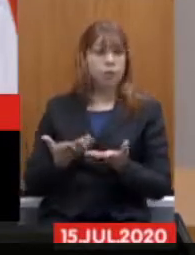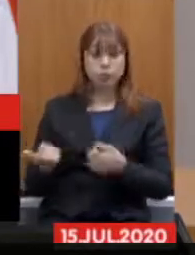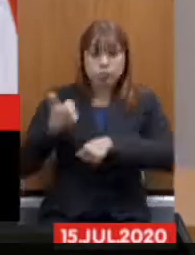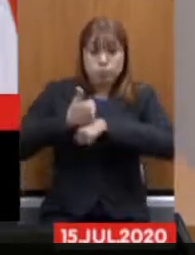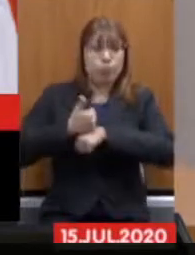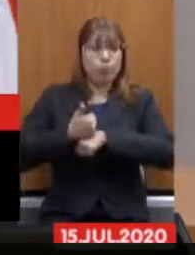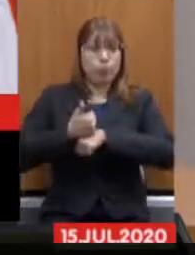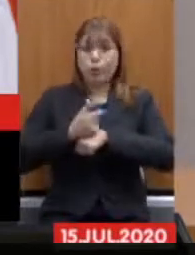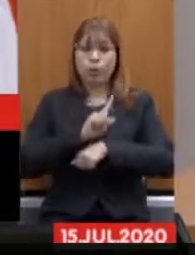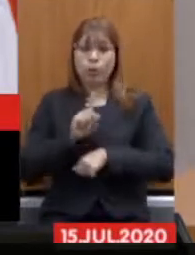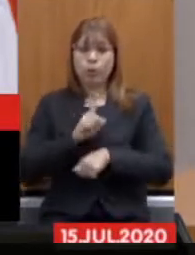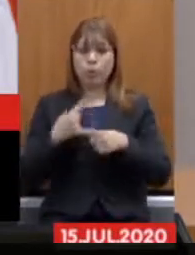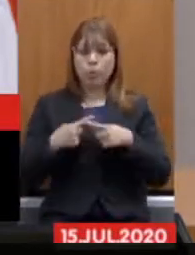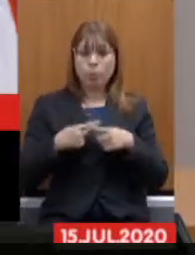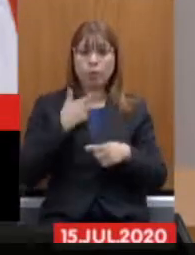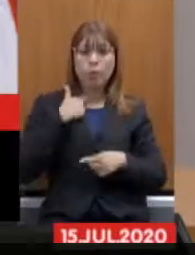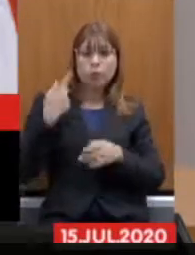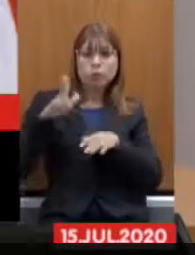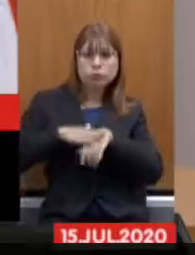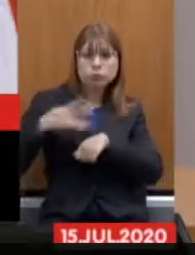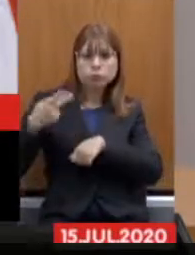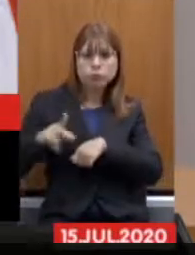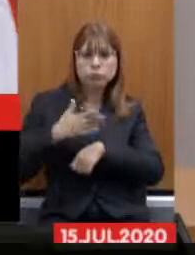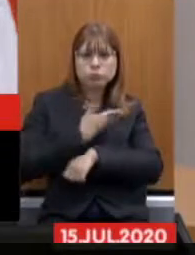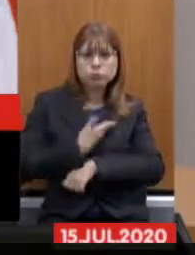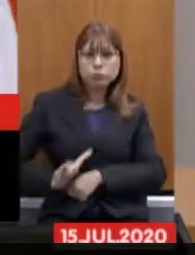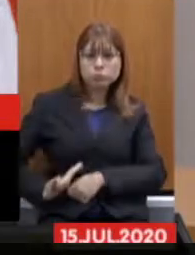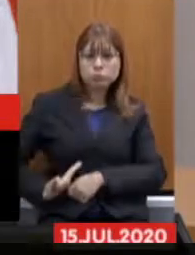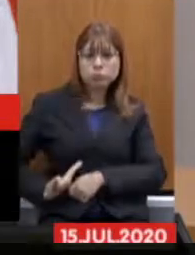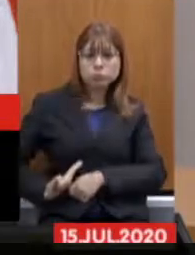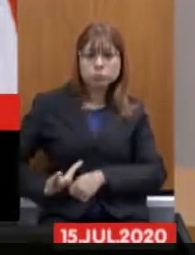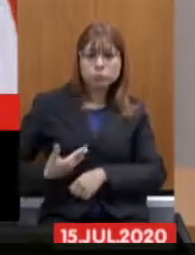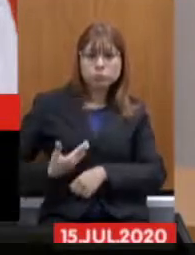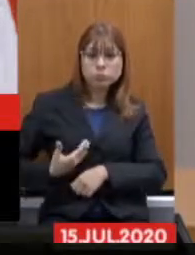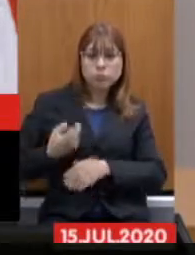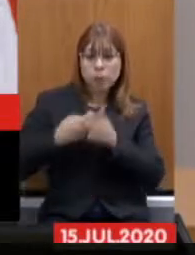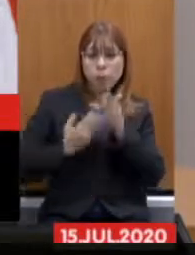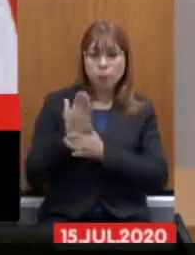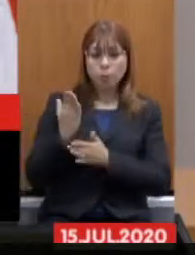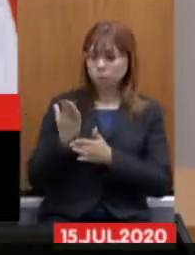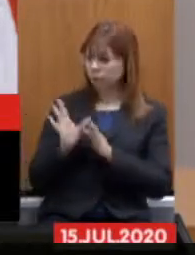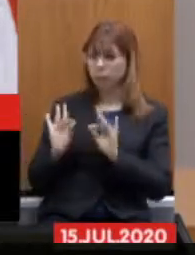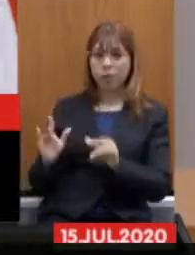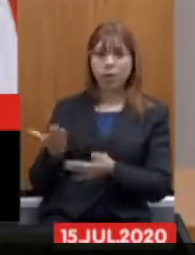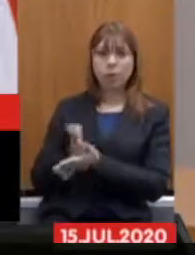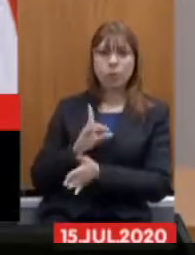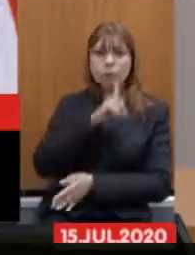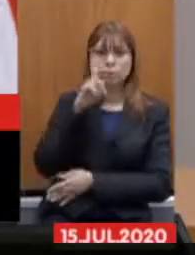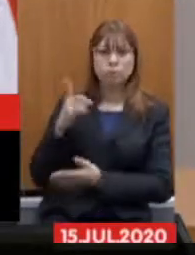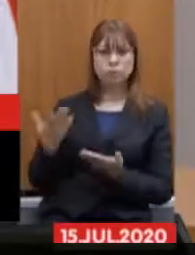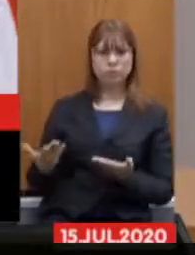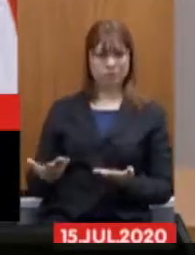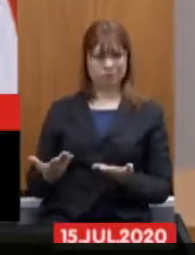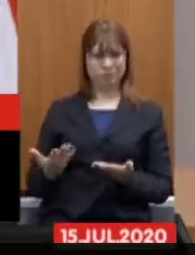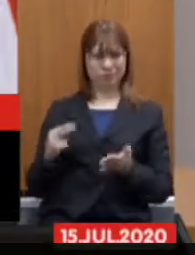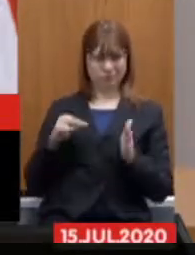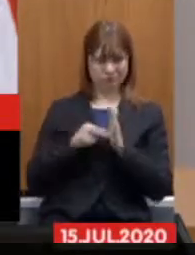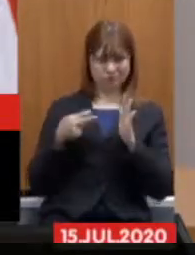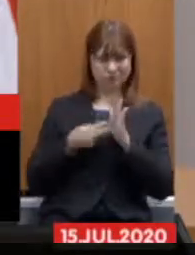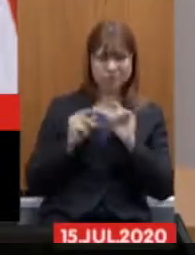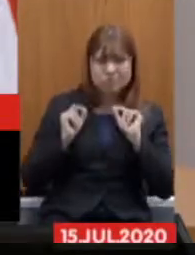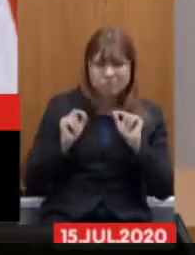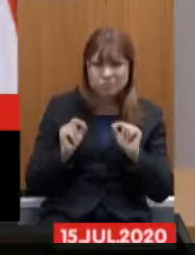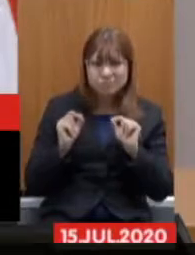por vontade política do governo e o concurso venceu e o que significa